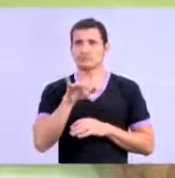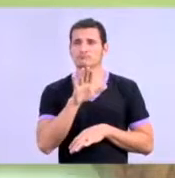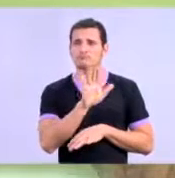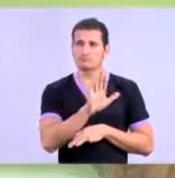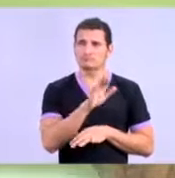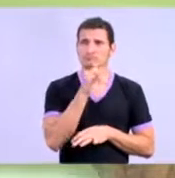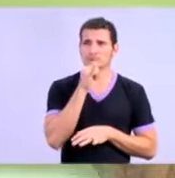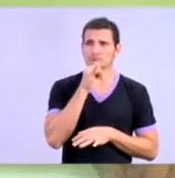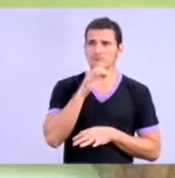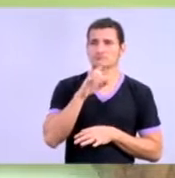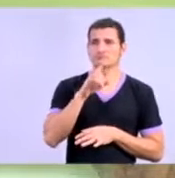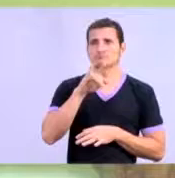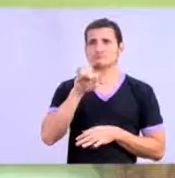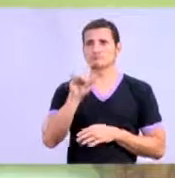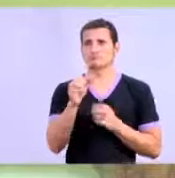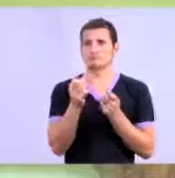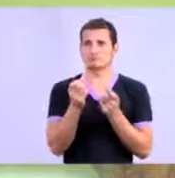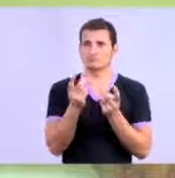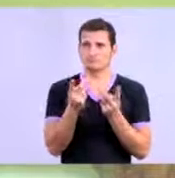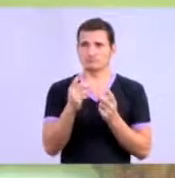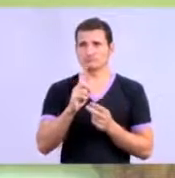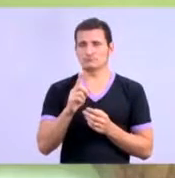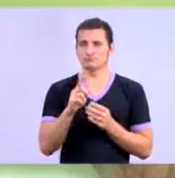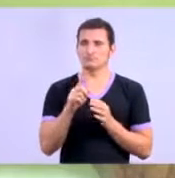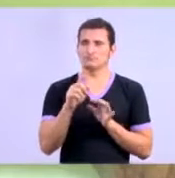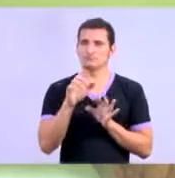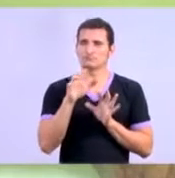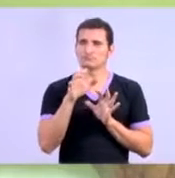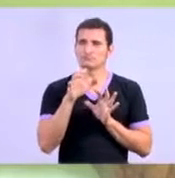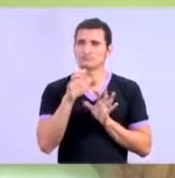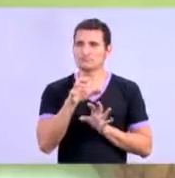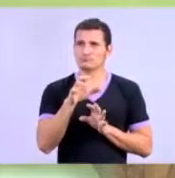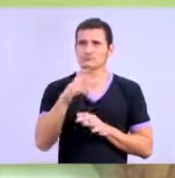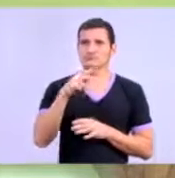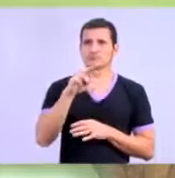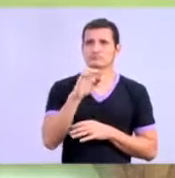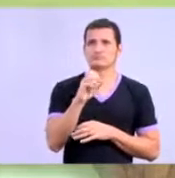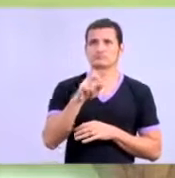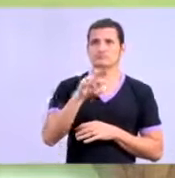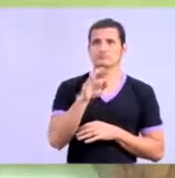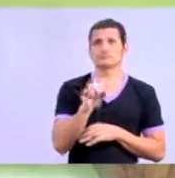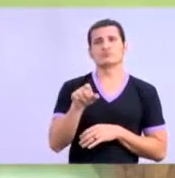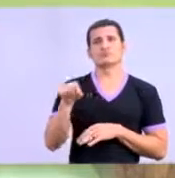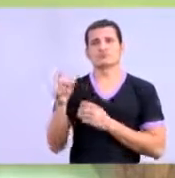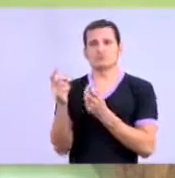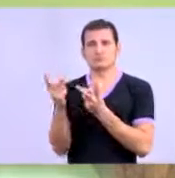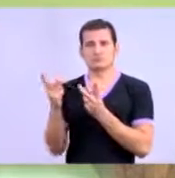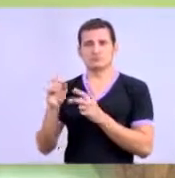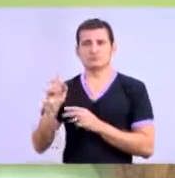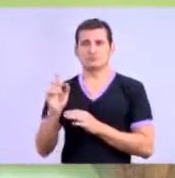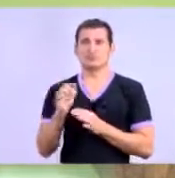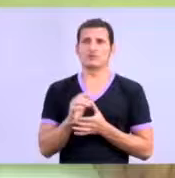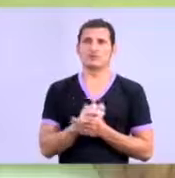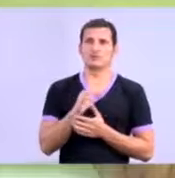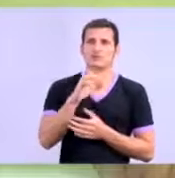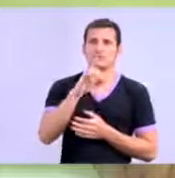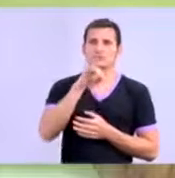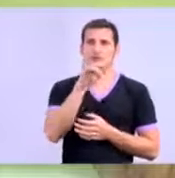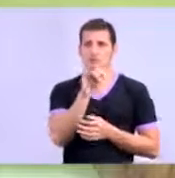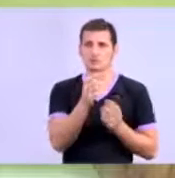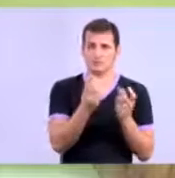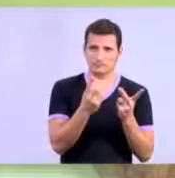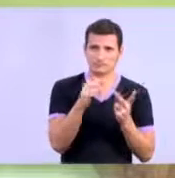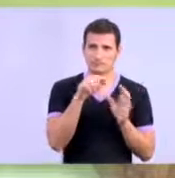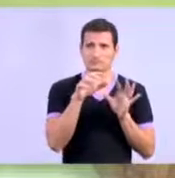exemplo, uma data da venda não é uma característica de produto e nem do vendedor. A data da venda é uma